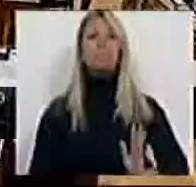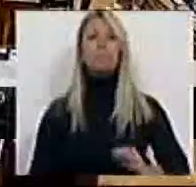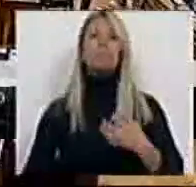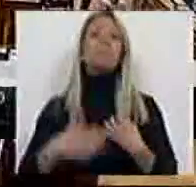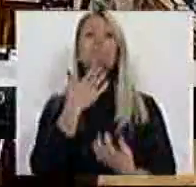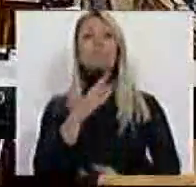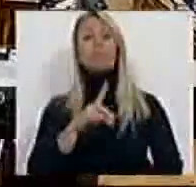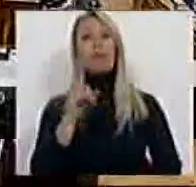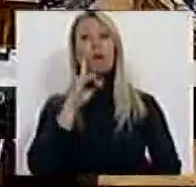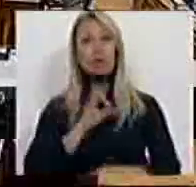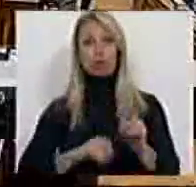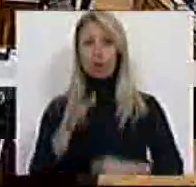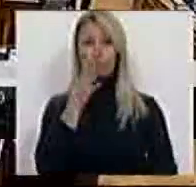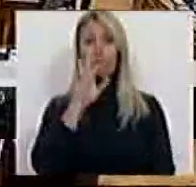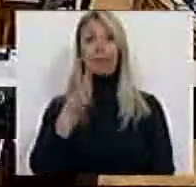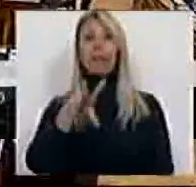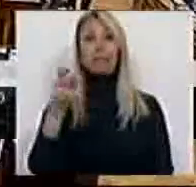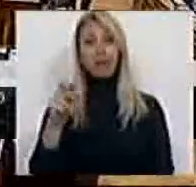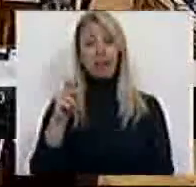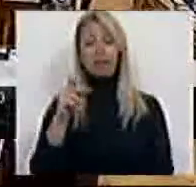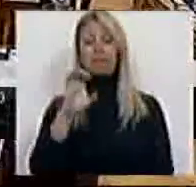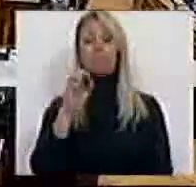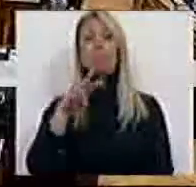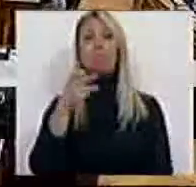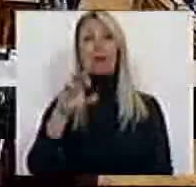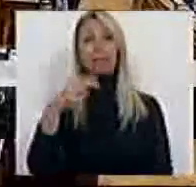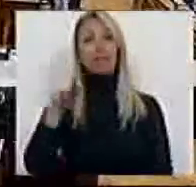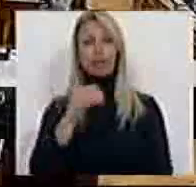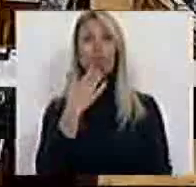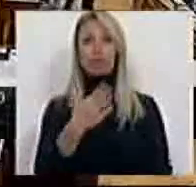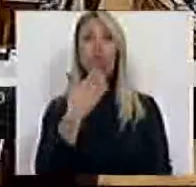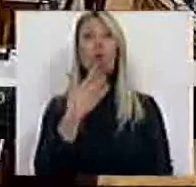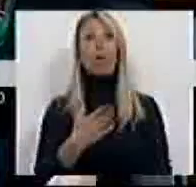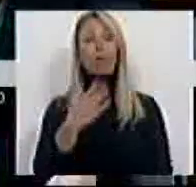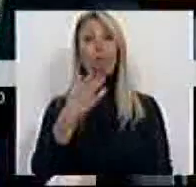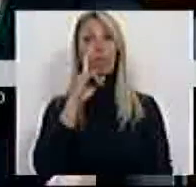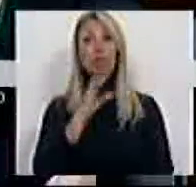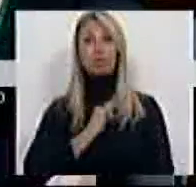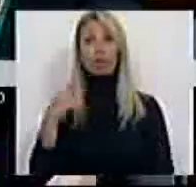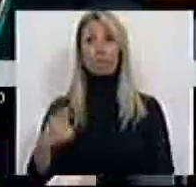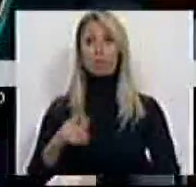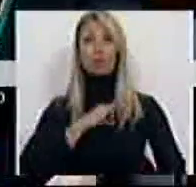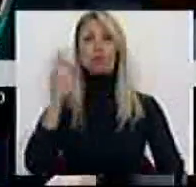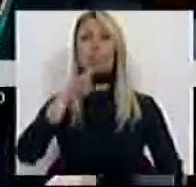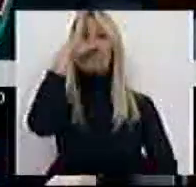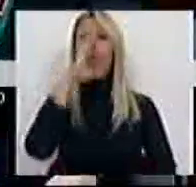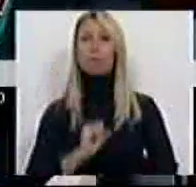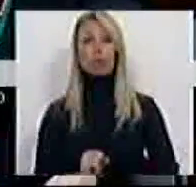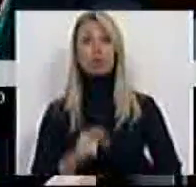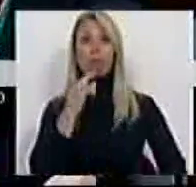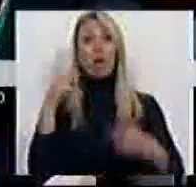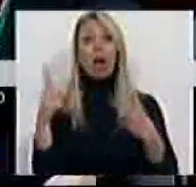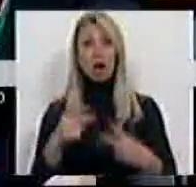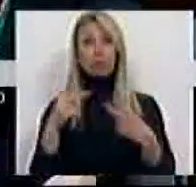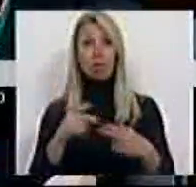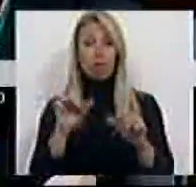Muito obrigada, Sra. Deputada Catarina Martins. Faz favor. Muito obrigada, Sra. Presidente. Sr. Primeiro-Ministro, a austeridade é